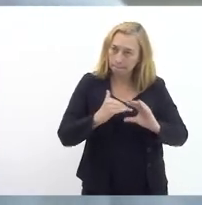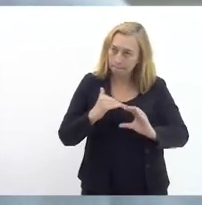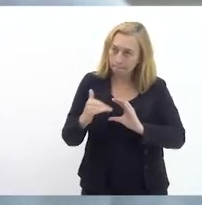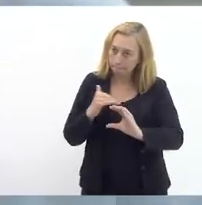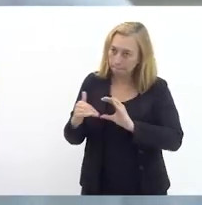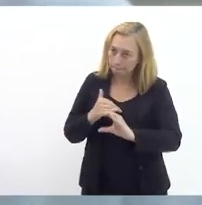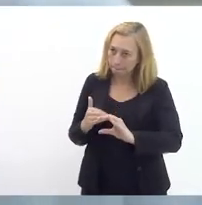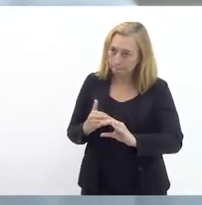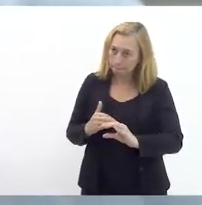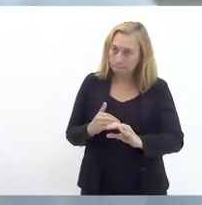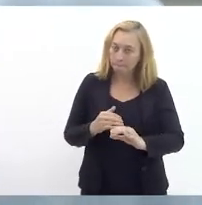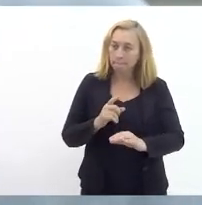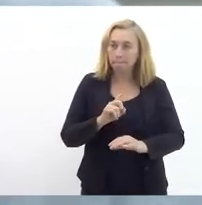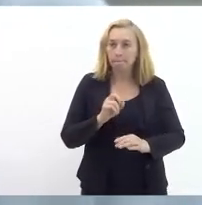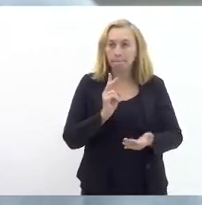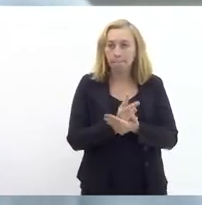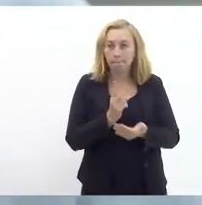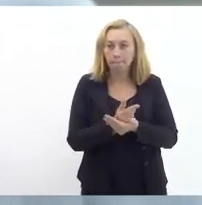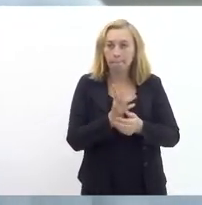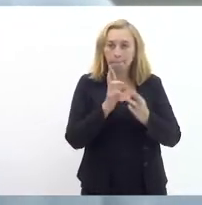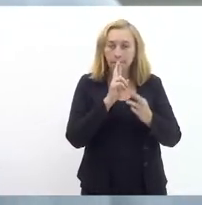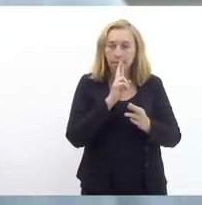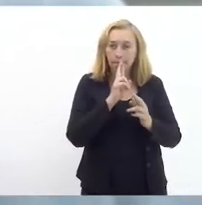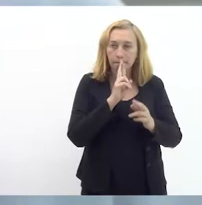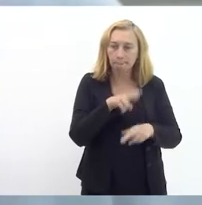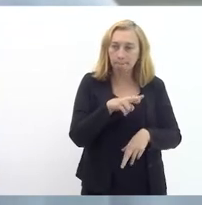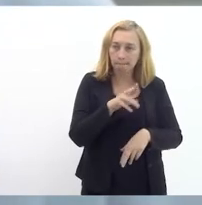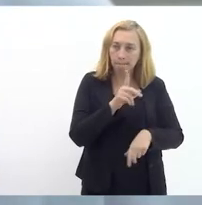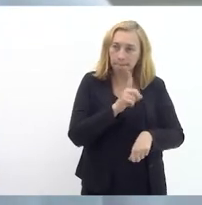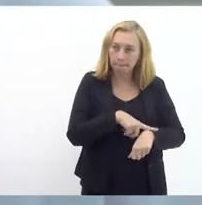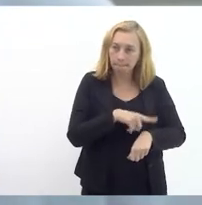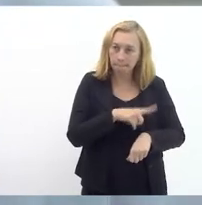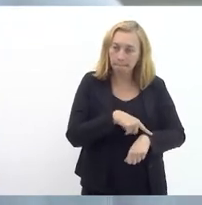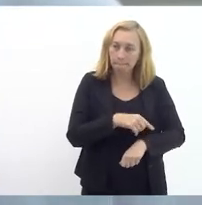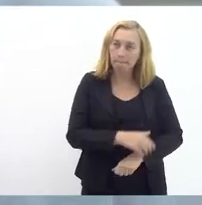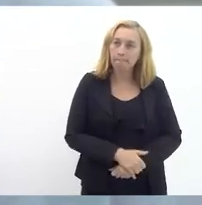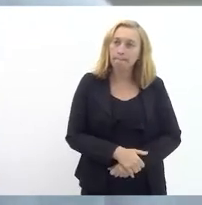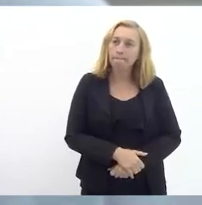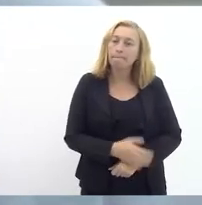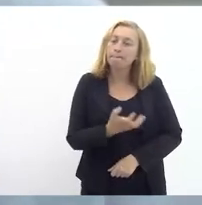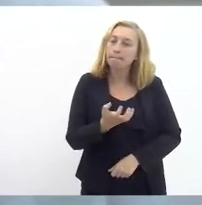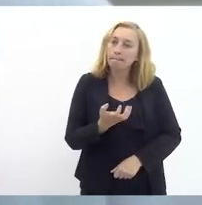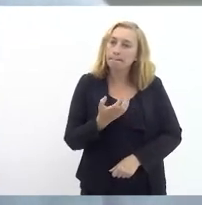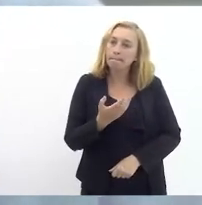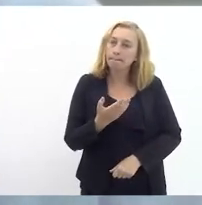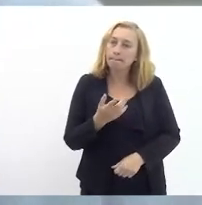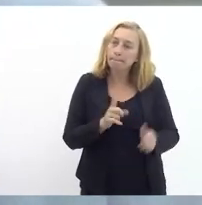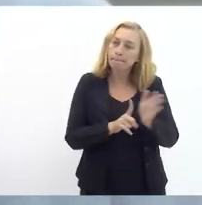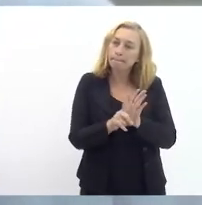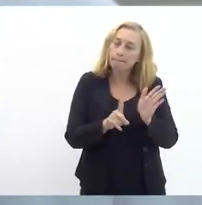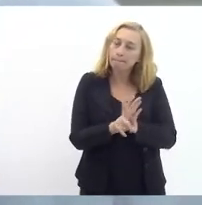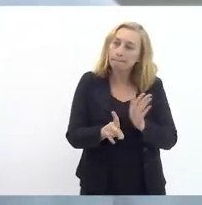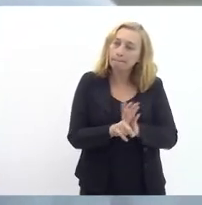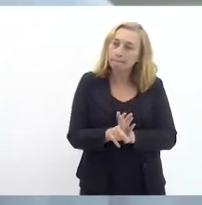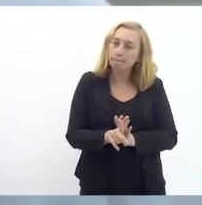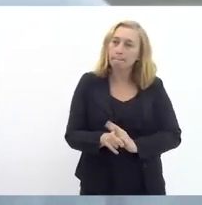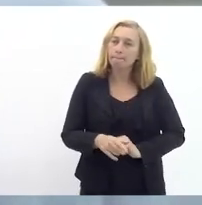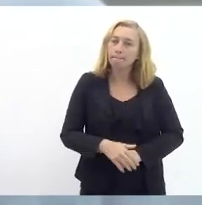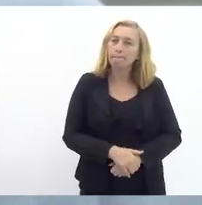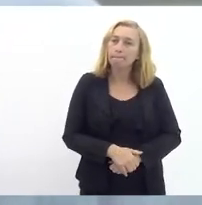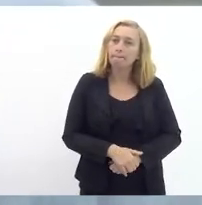sendo respondidas nesse momento. Eu quero fazer as minhas perguntas